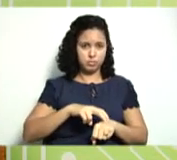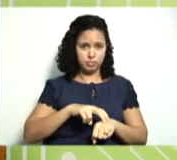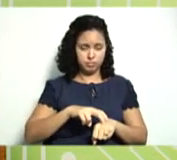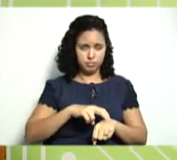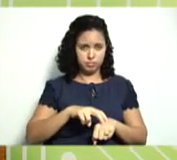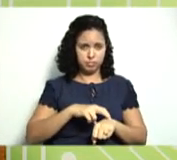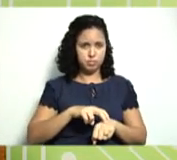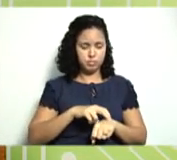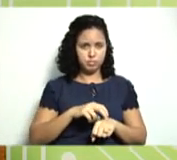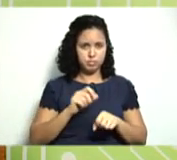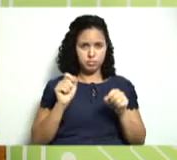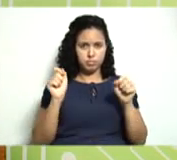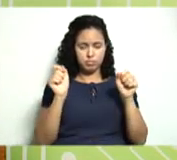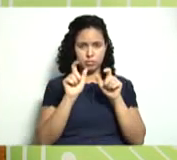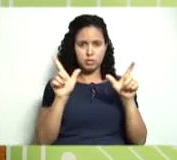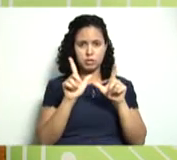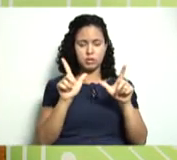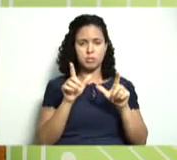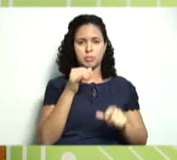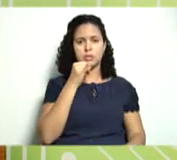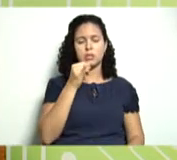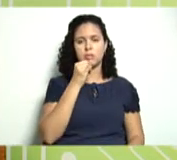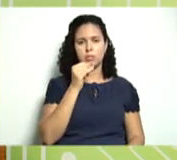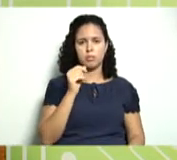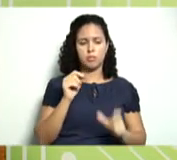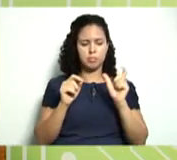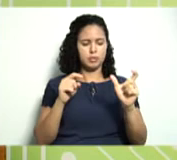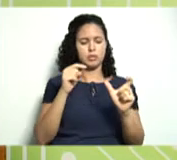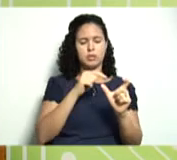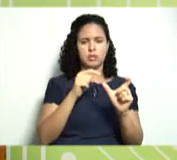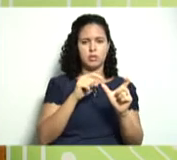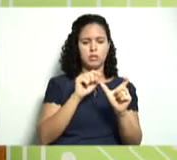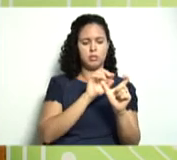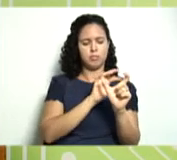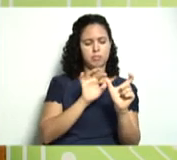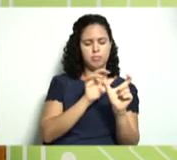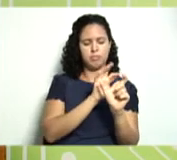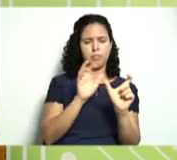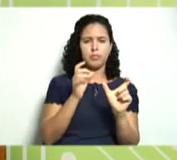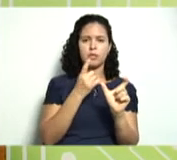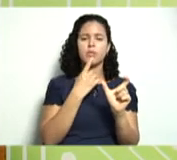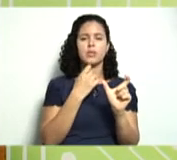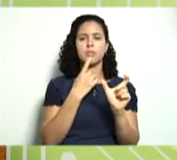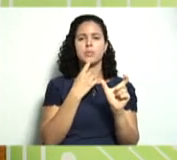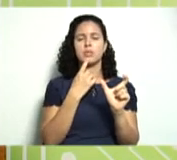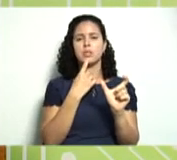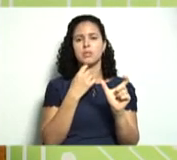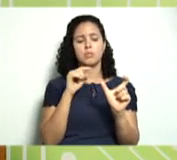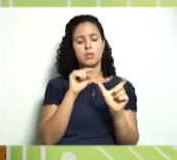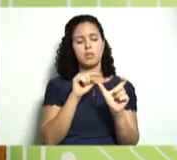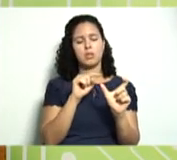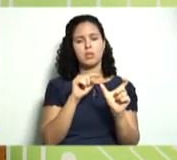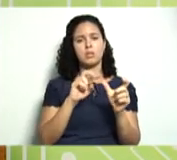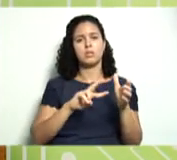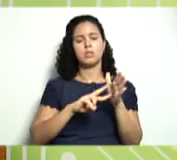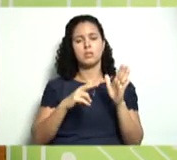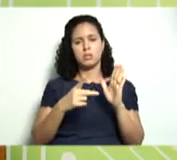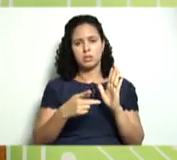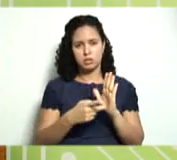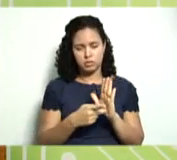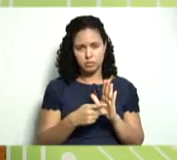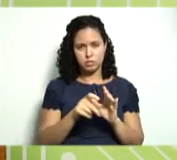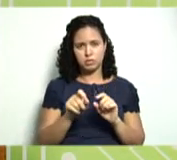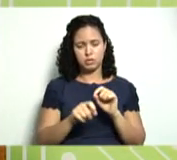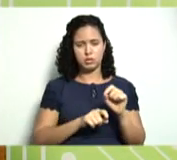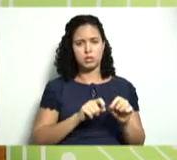a isso por exemplo se ela aparecer é sublinhado em vermelho é essa palavra logo de cara vai